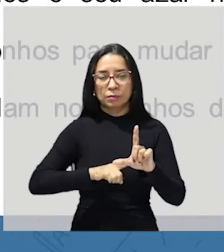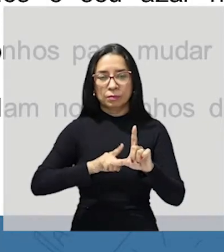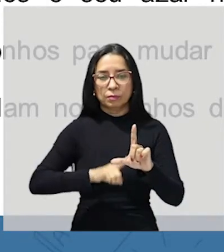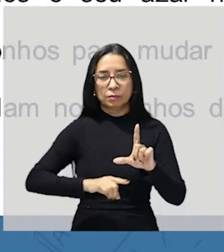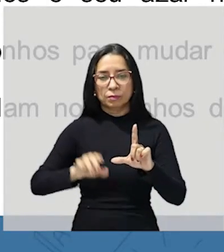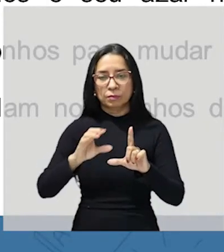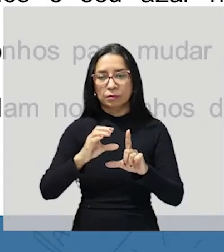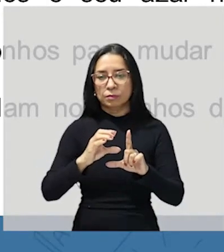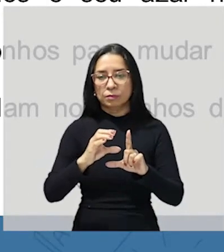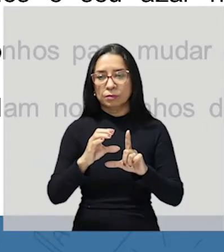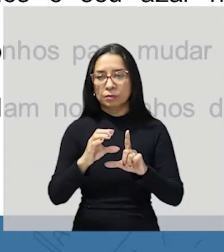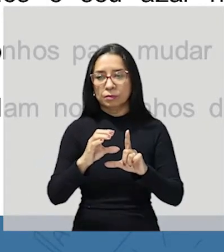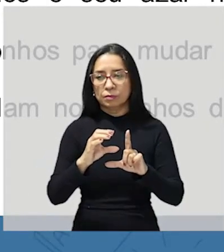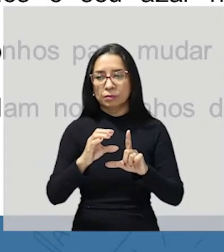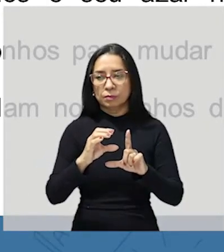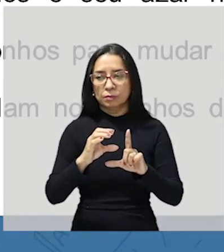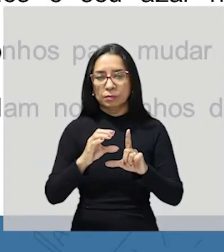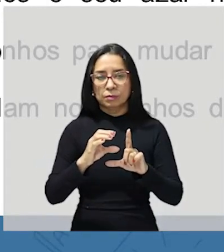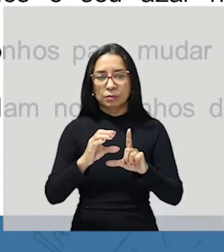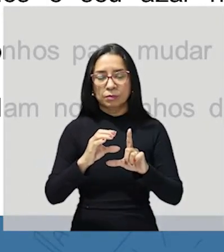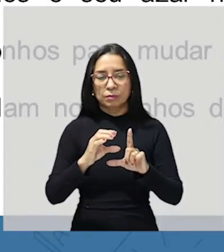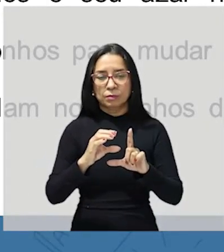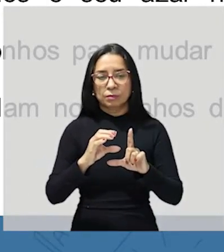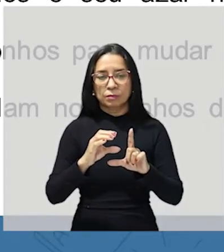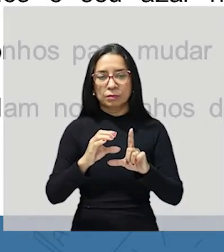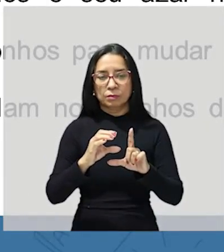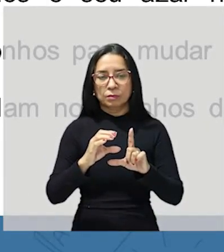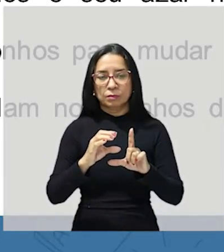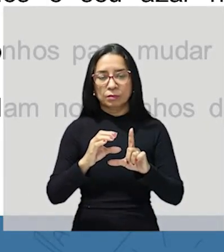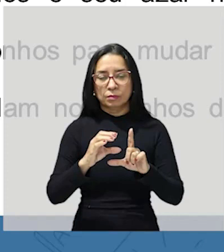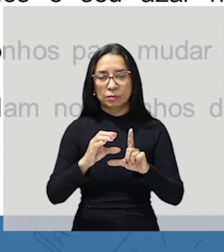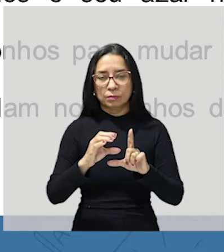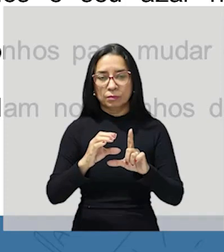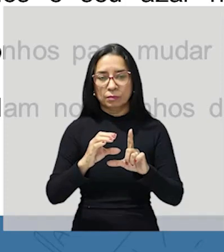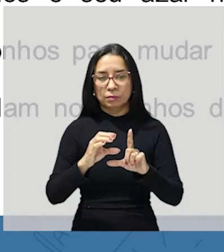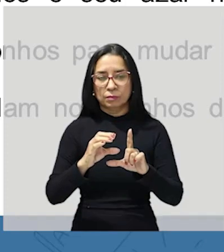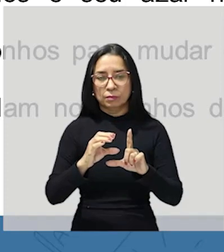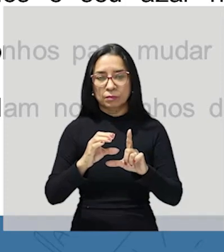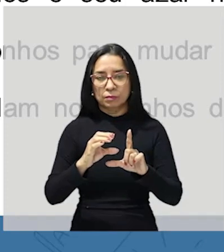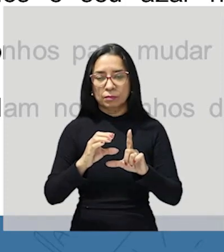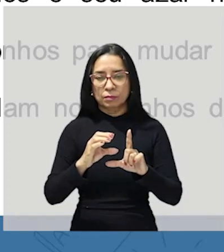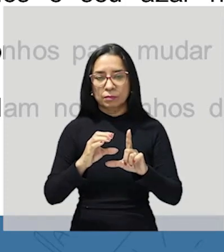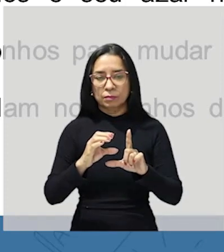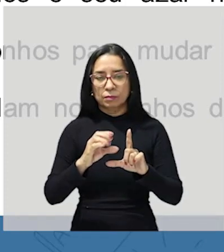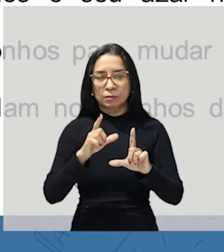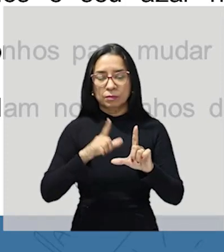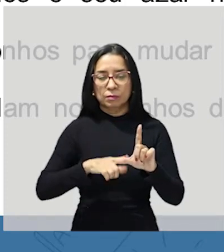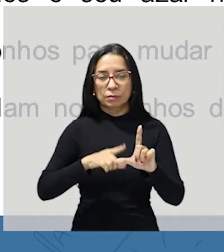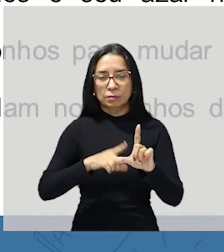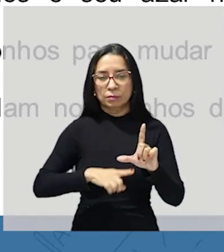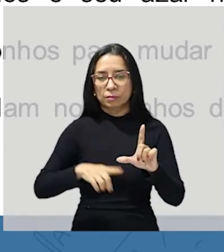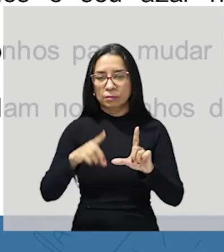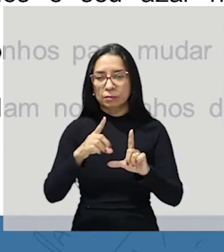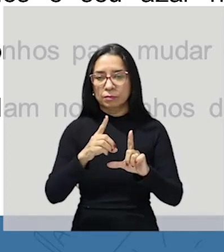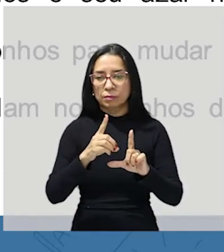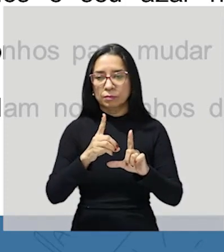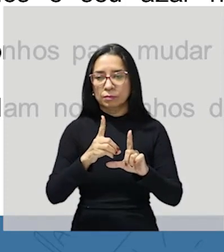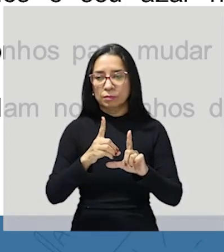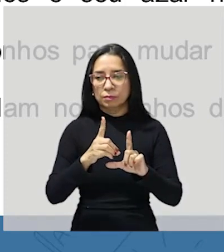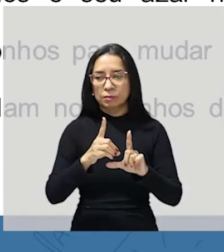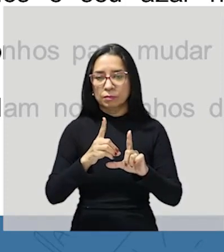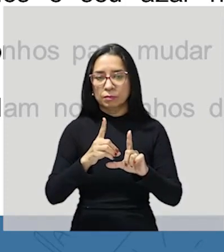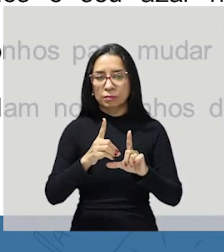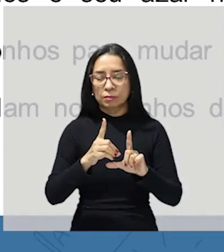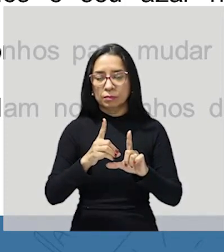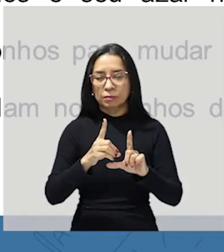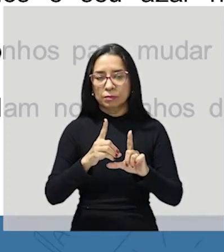descompasso entre a felicidade de Santiago nos sonhos e o seu azar na realidade, crença de Plácida na importância